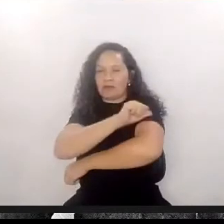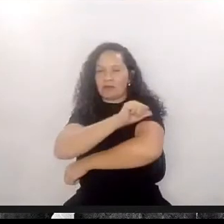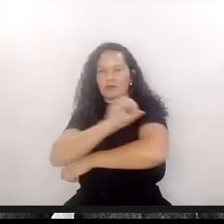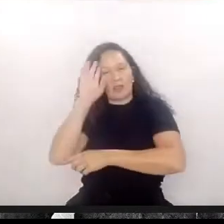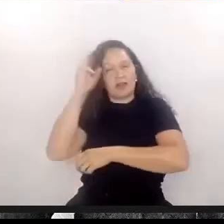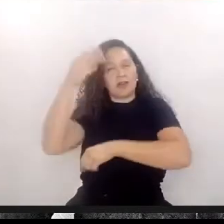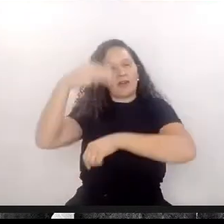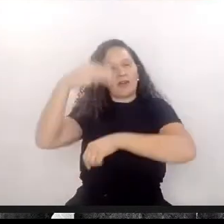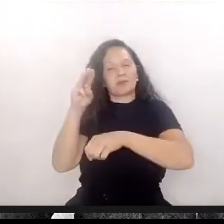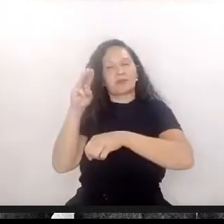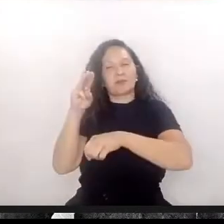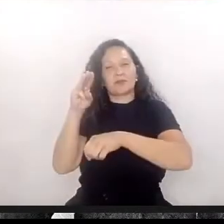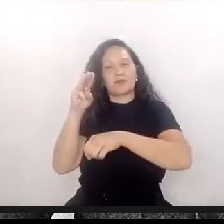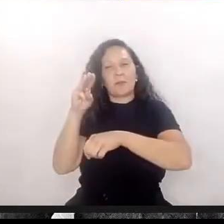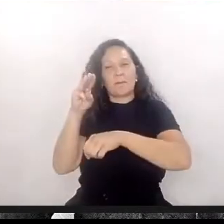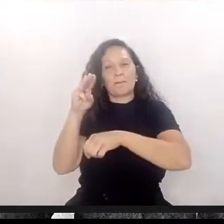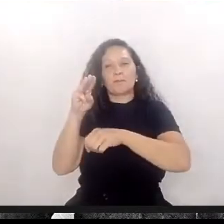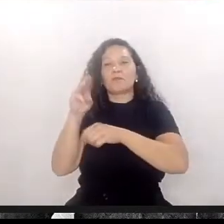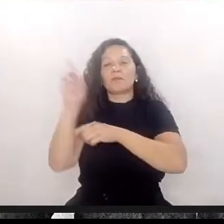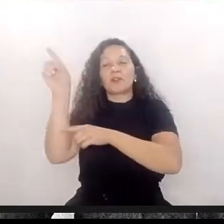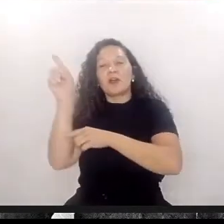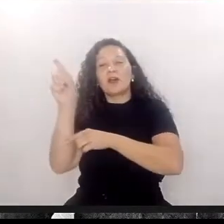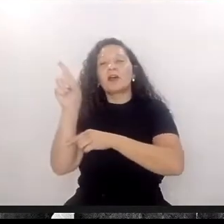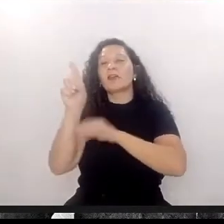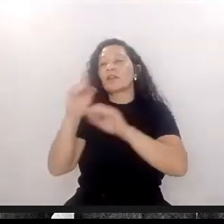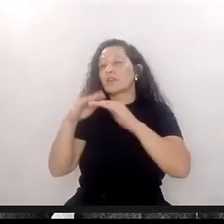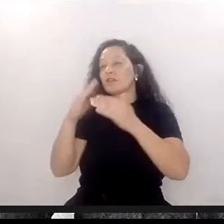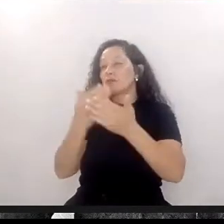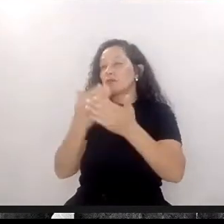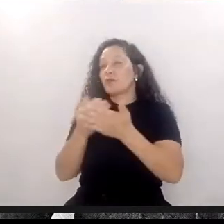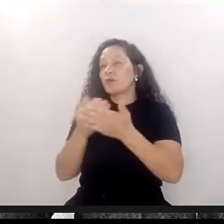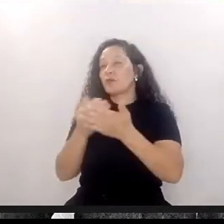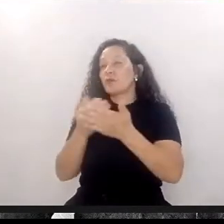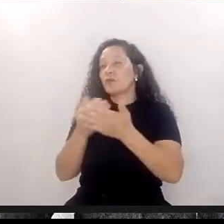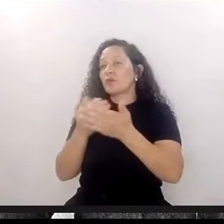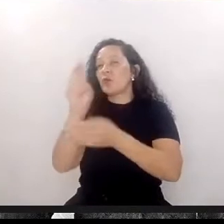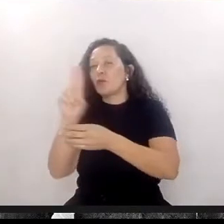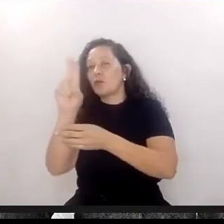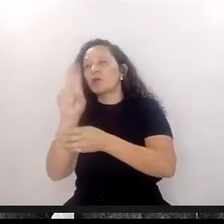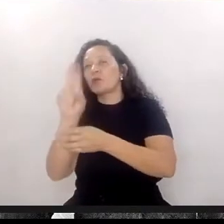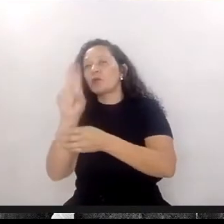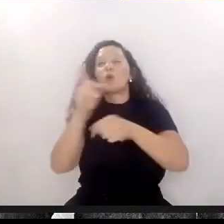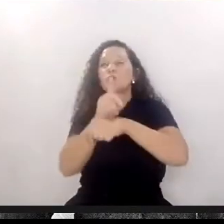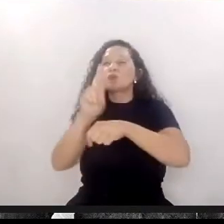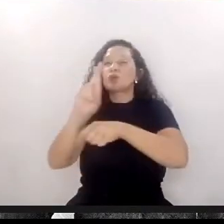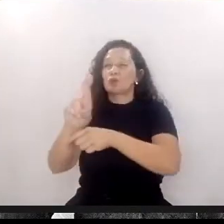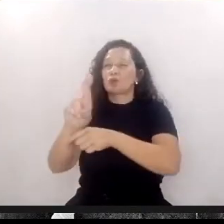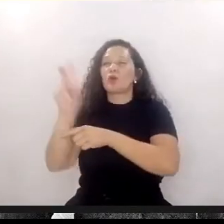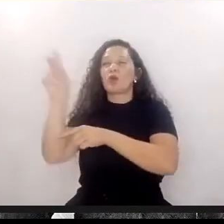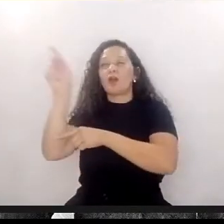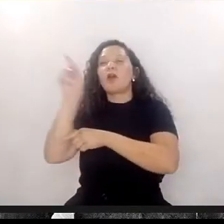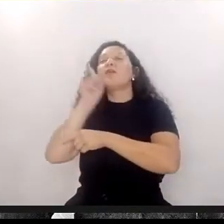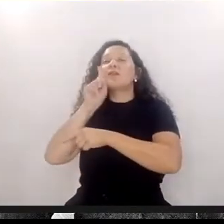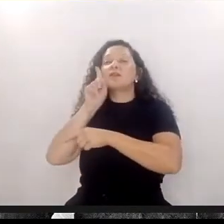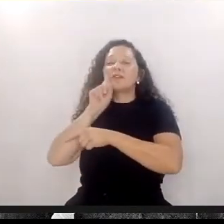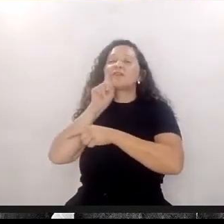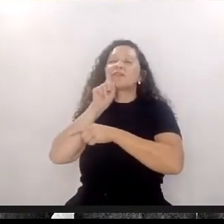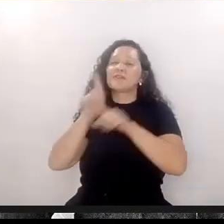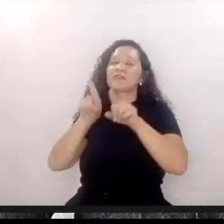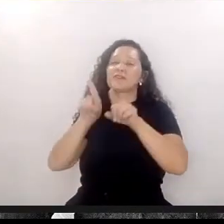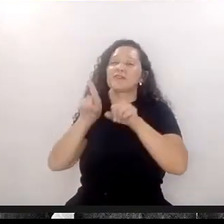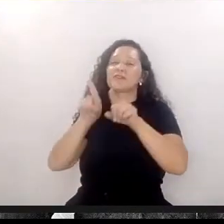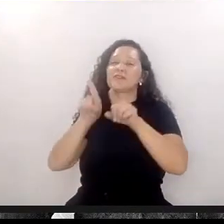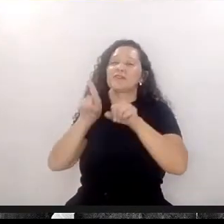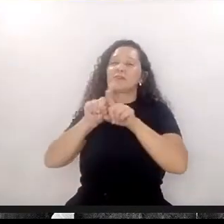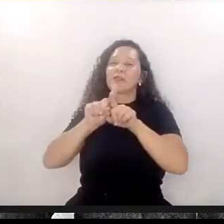of Architecture and Planning, e hoje é doutorando na Harvard Graduate School of Arts. Certamente, muitos